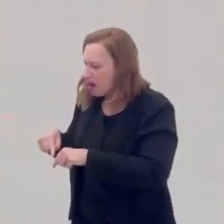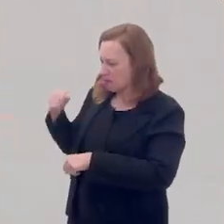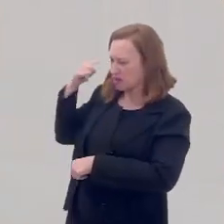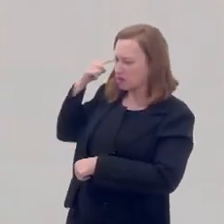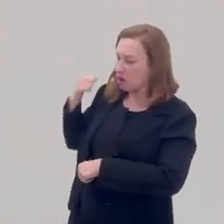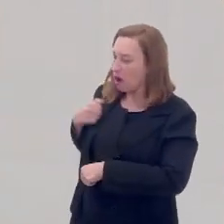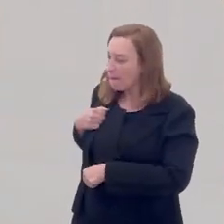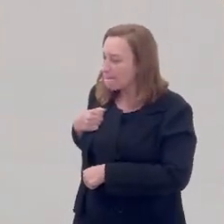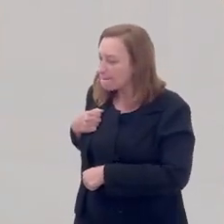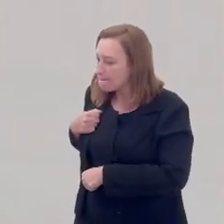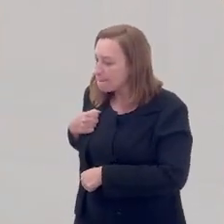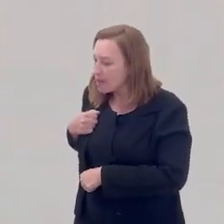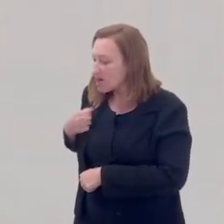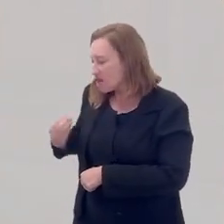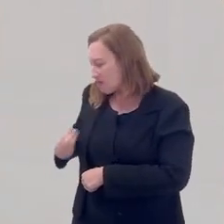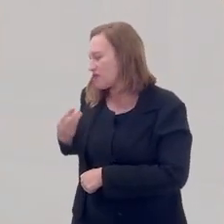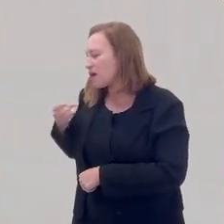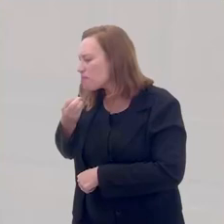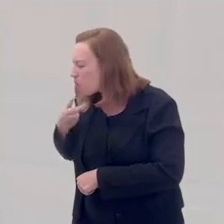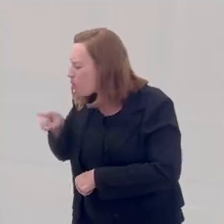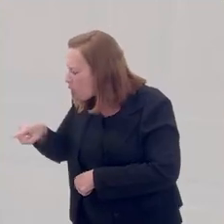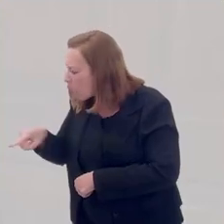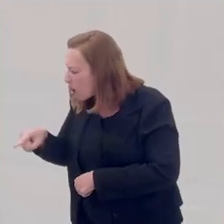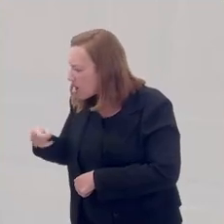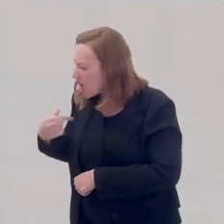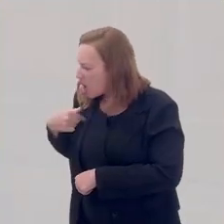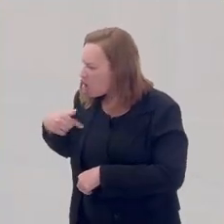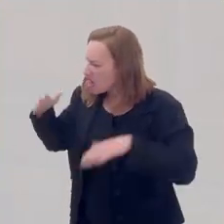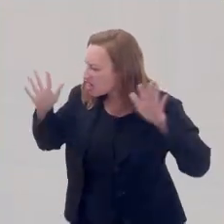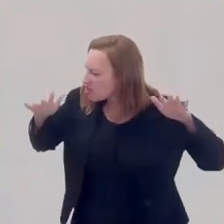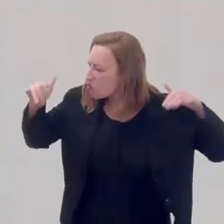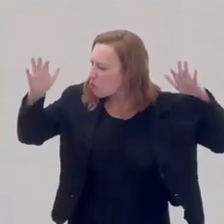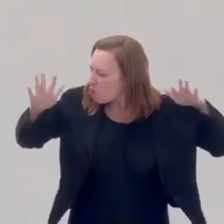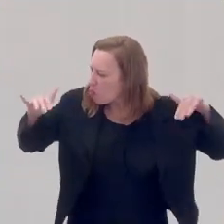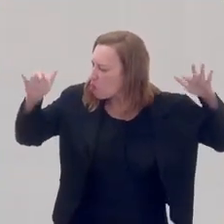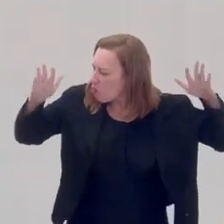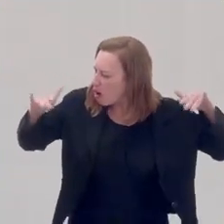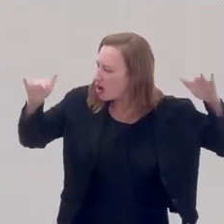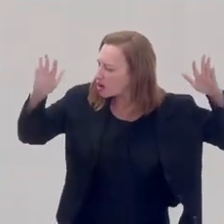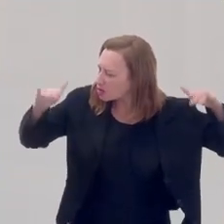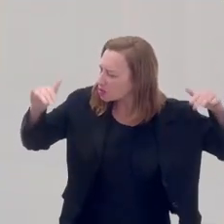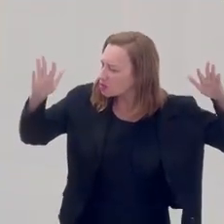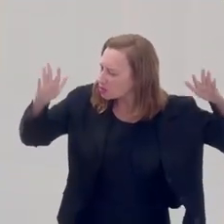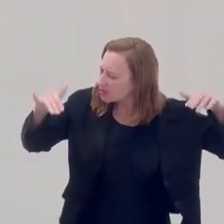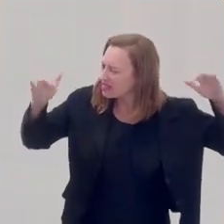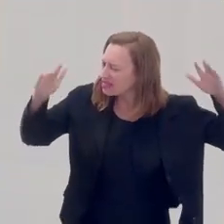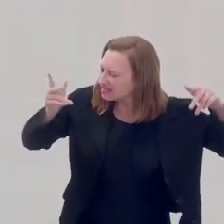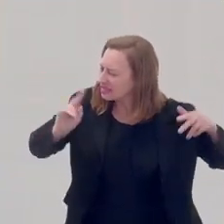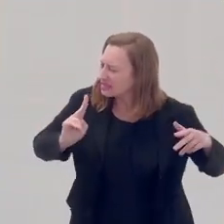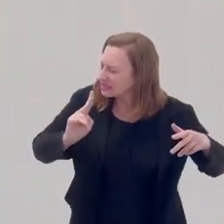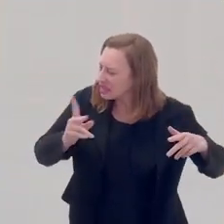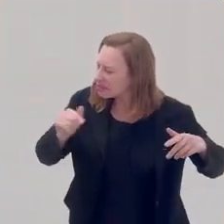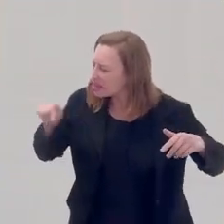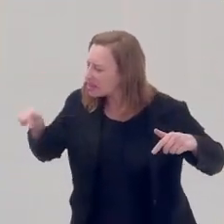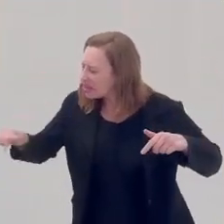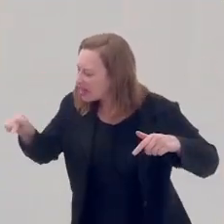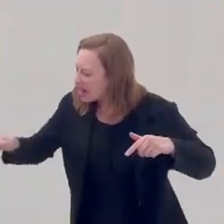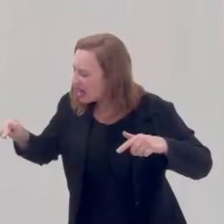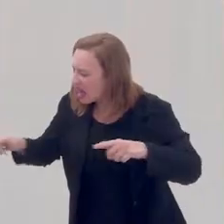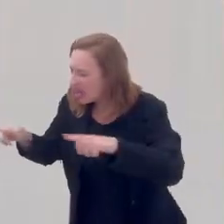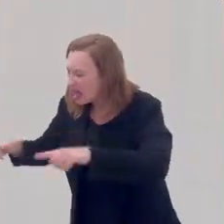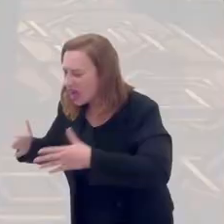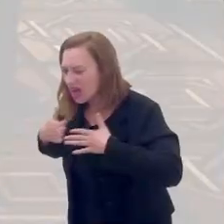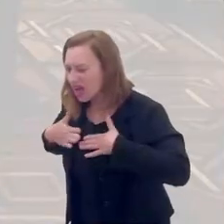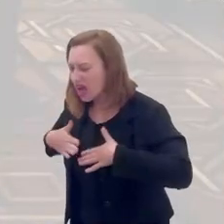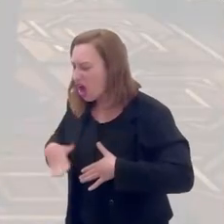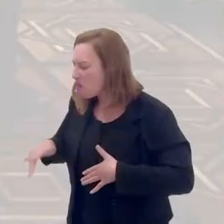pato pensou ai que vida boa eu aqui sempre voando em cada Estação eu gostaria de estar lá embaixo